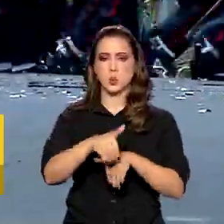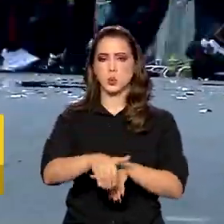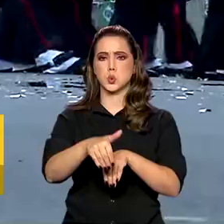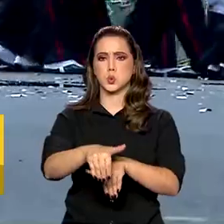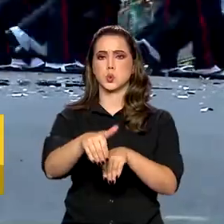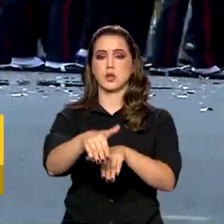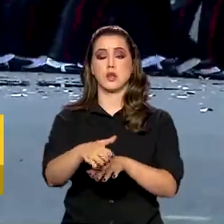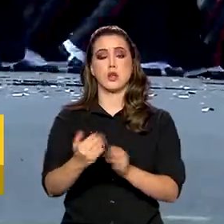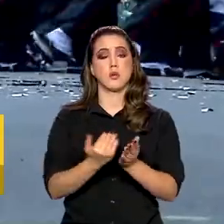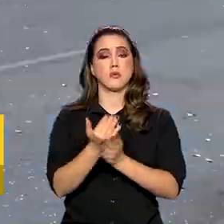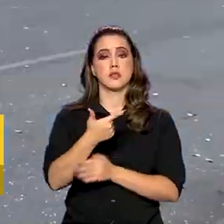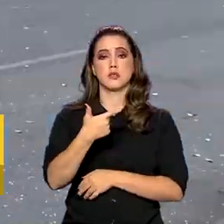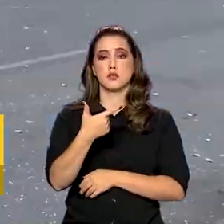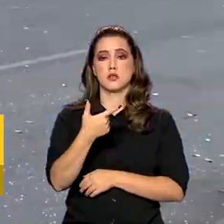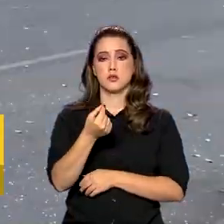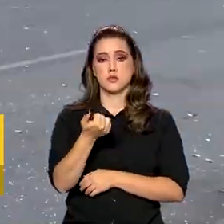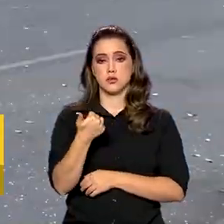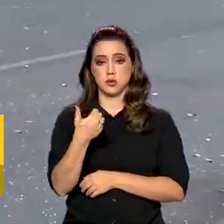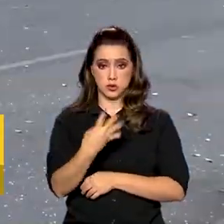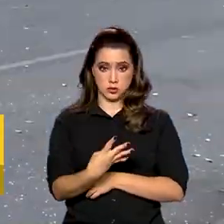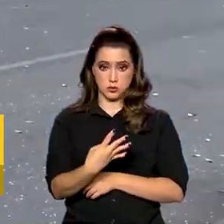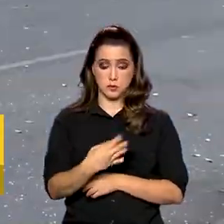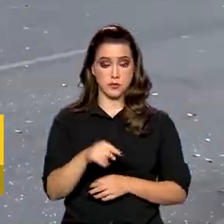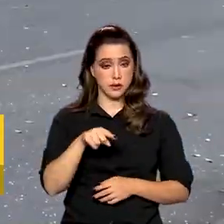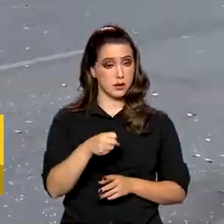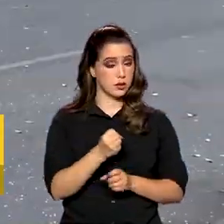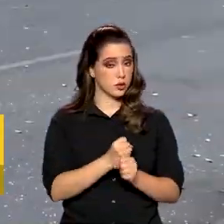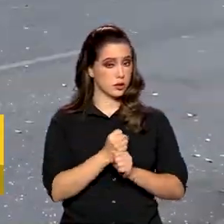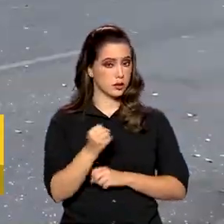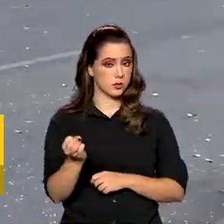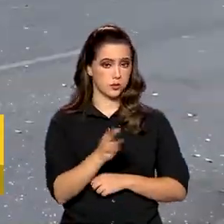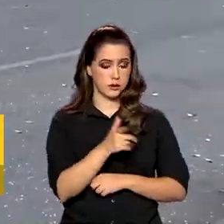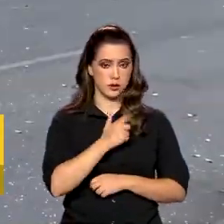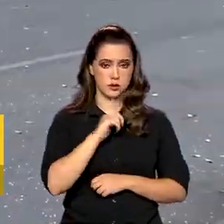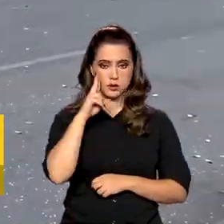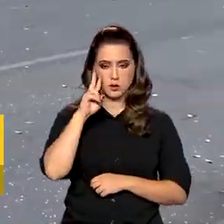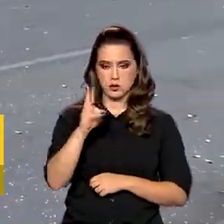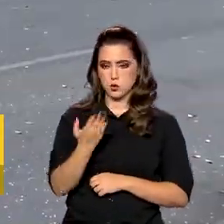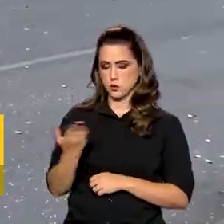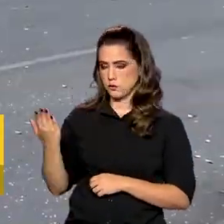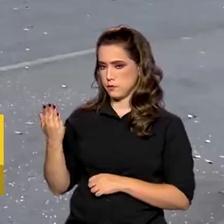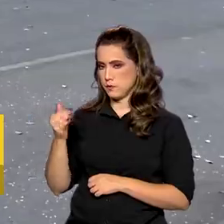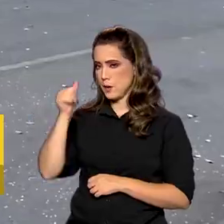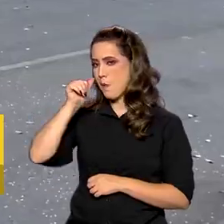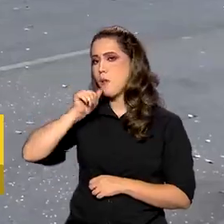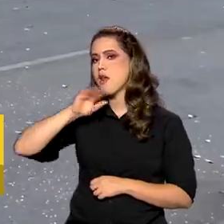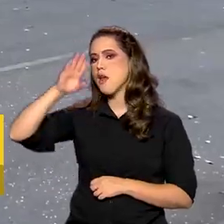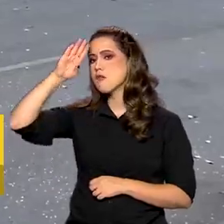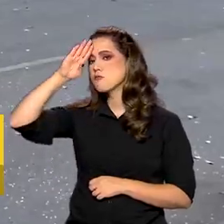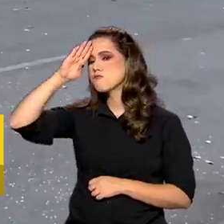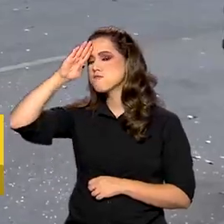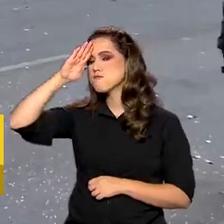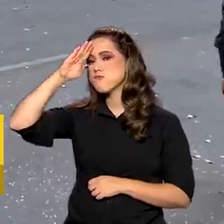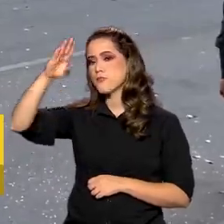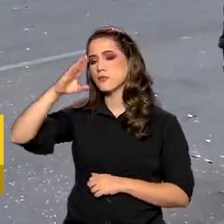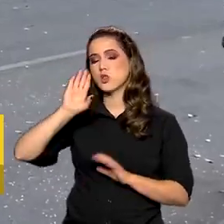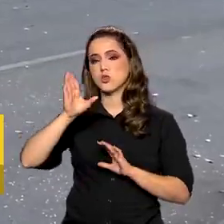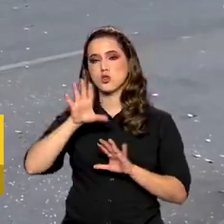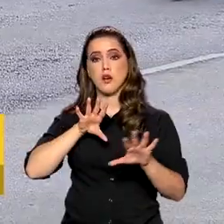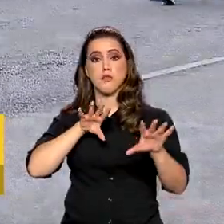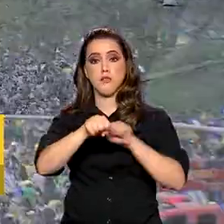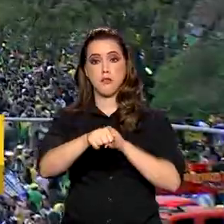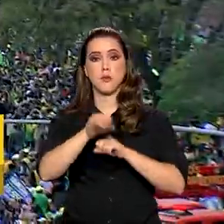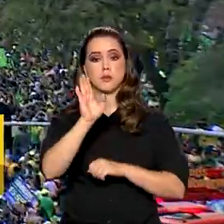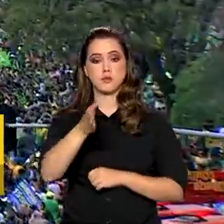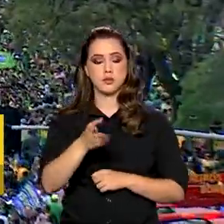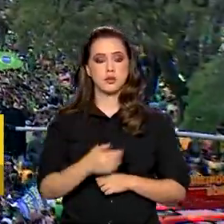2014. Esse ano também vem com uma novidade, que essas militares já vão se formar nos corpos de fuzileiros navais e no